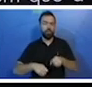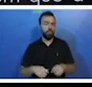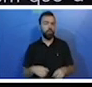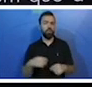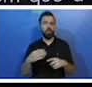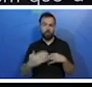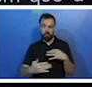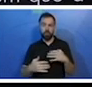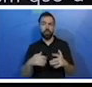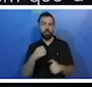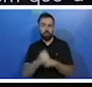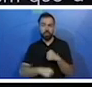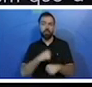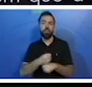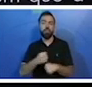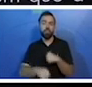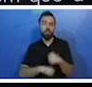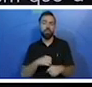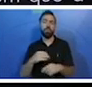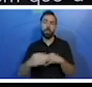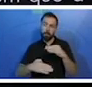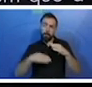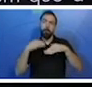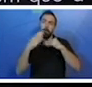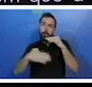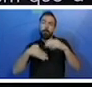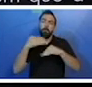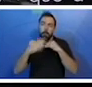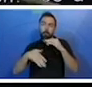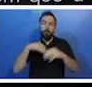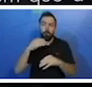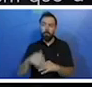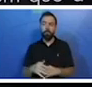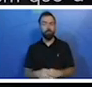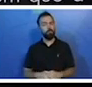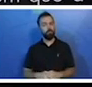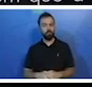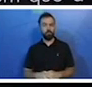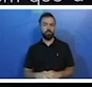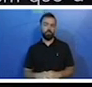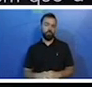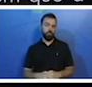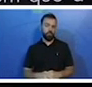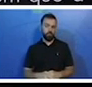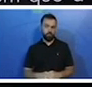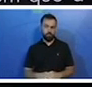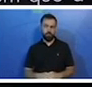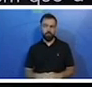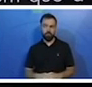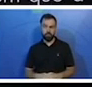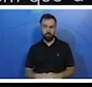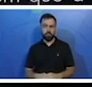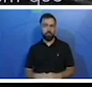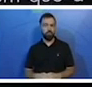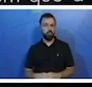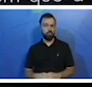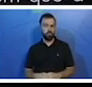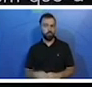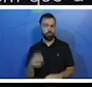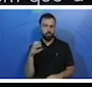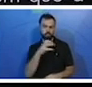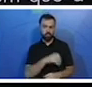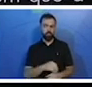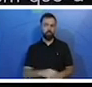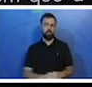evoluções foram sendo implementadas e outros projetos, fazendo com que a engenharia da bicicleta evoluísse com muito mais rapidez. Então,